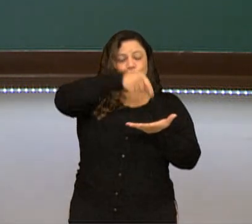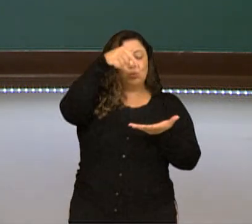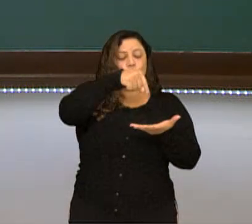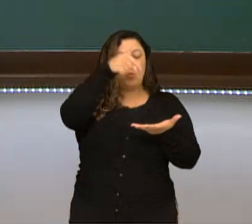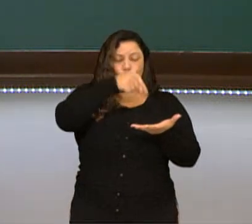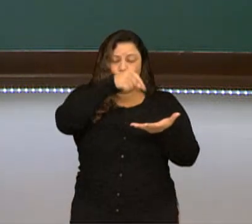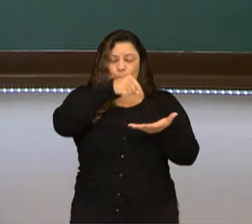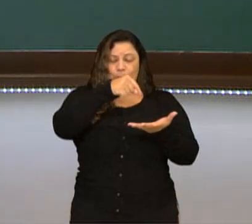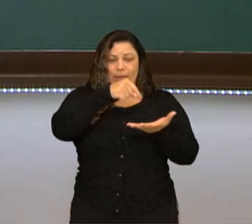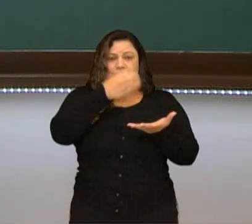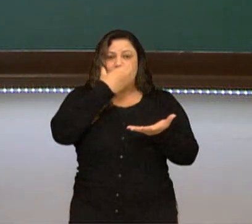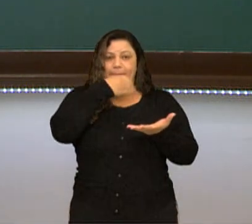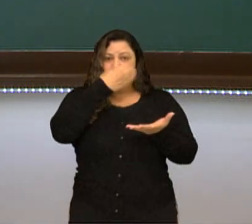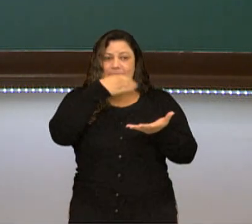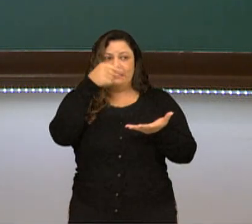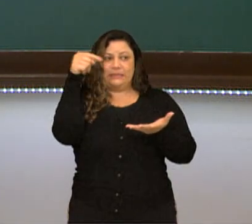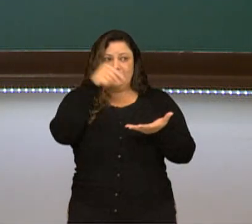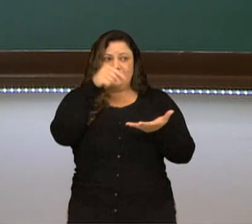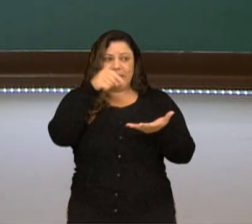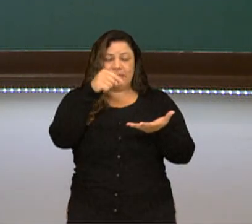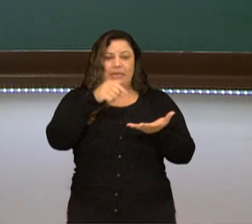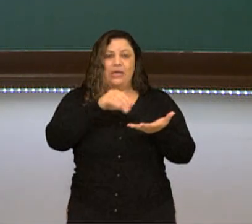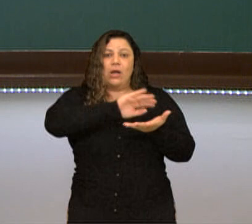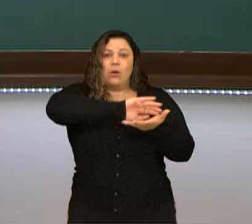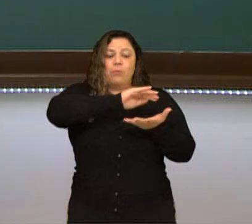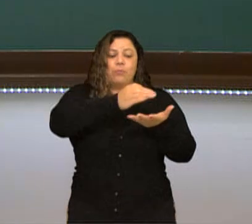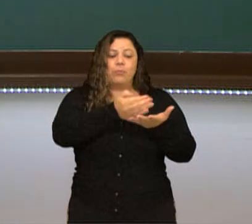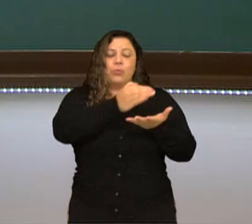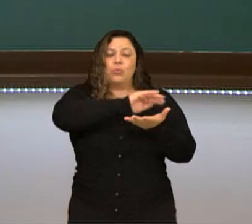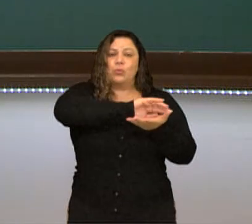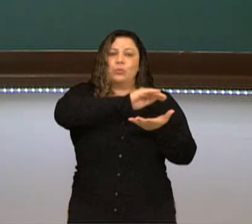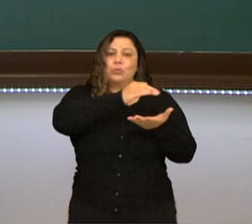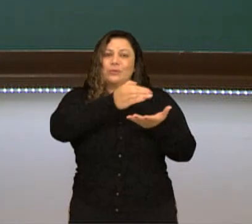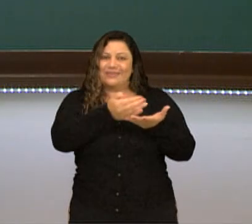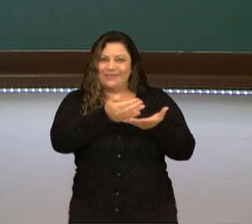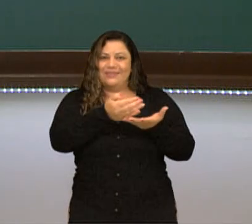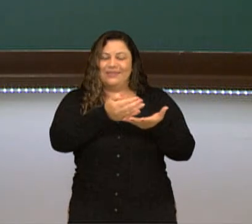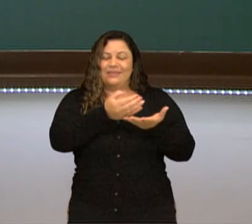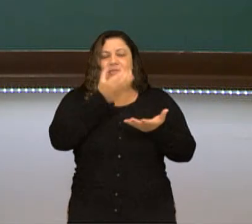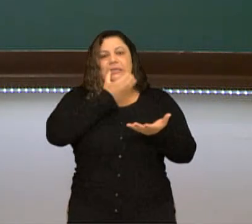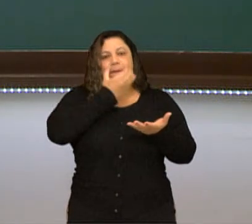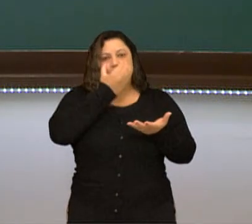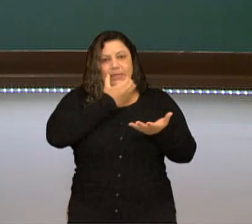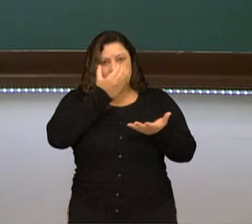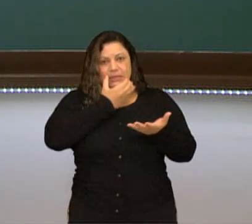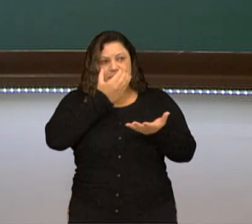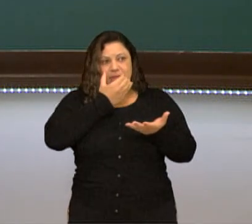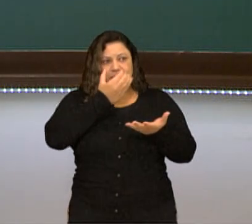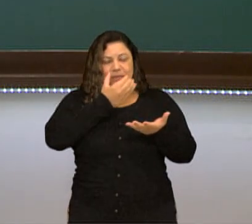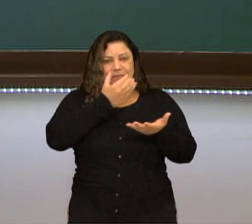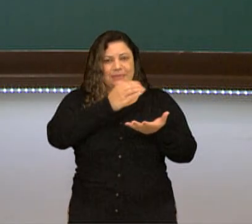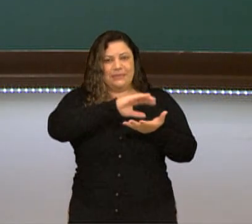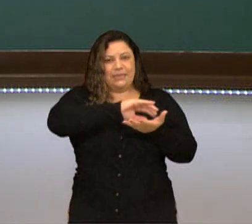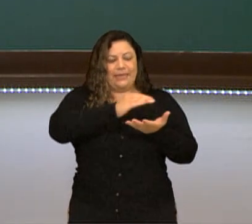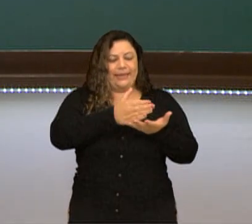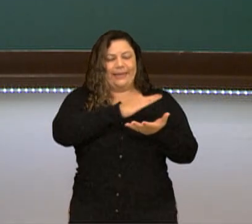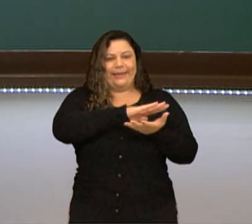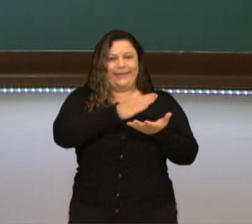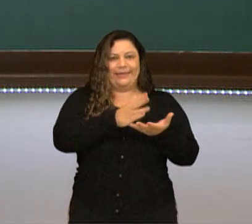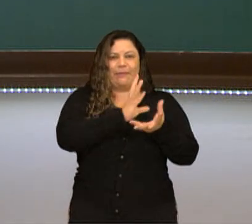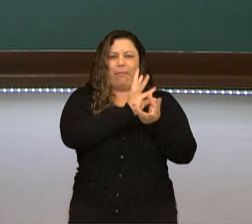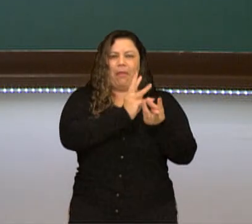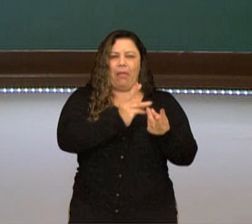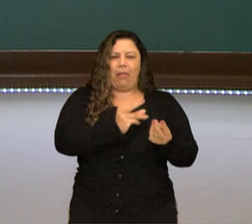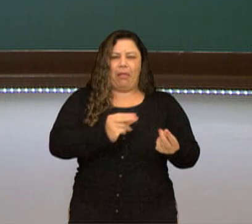das bandas da maçã, ele protegeu a maçã, tá? Ele protegeu a maçã de ser